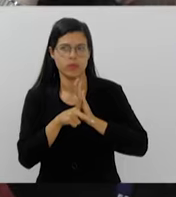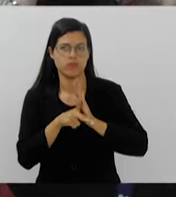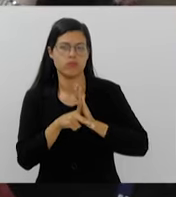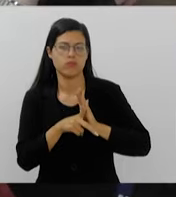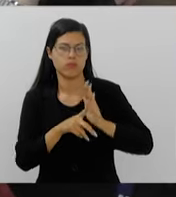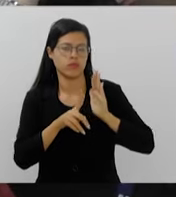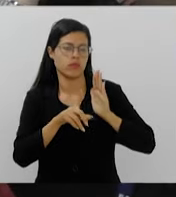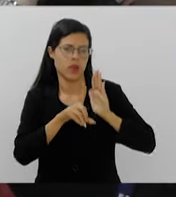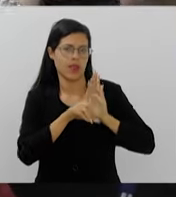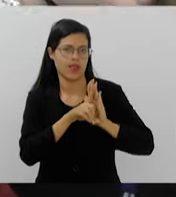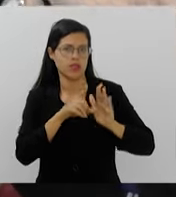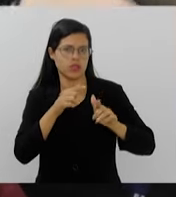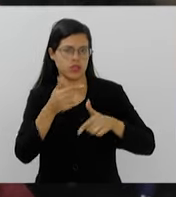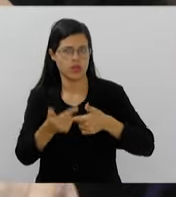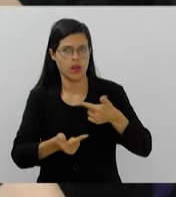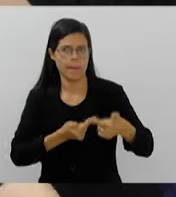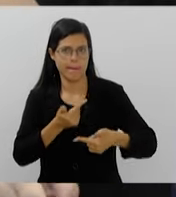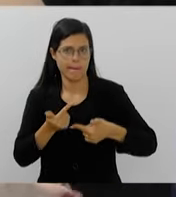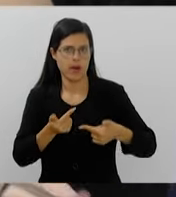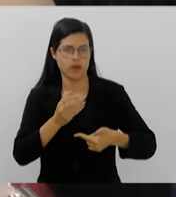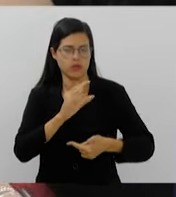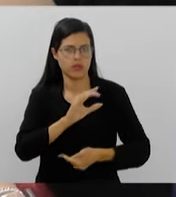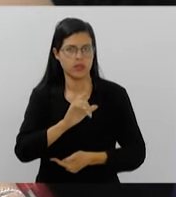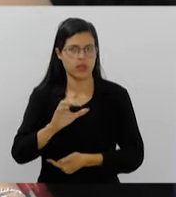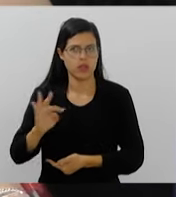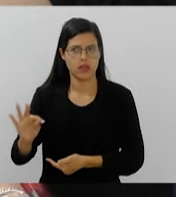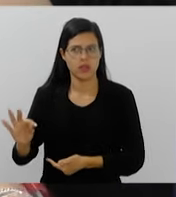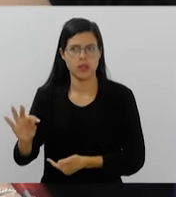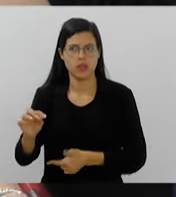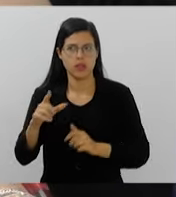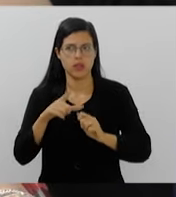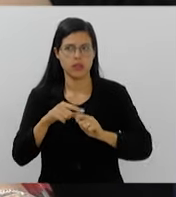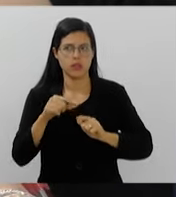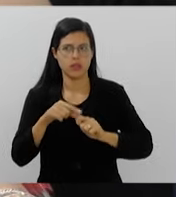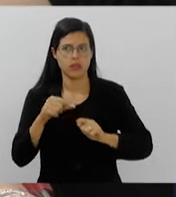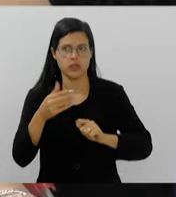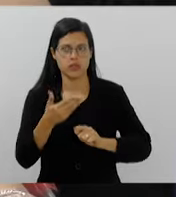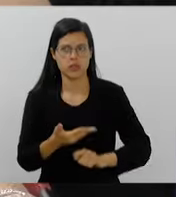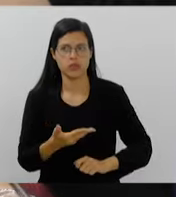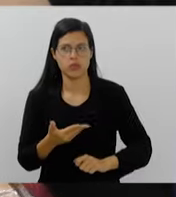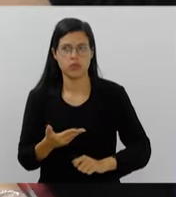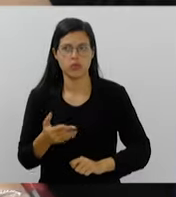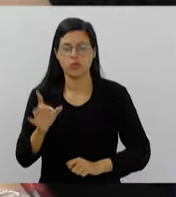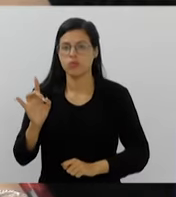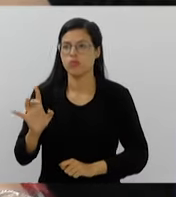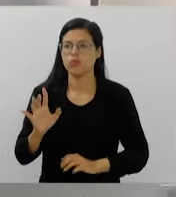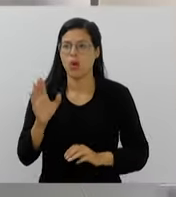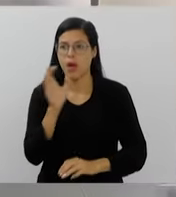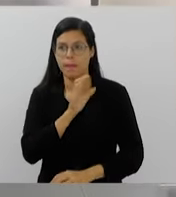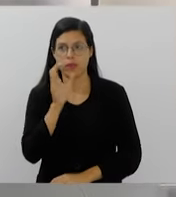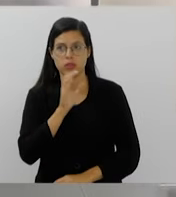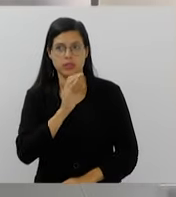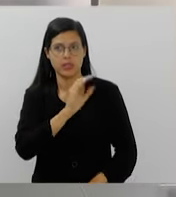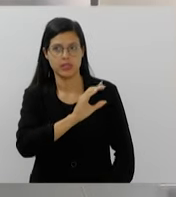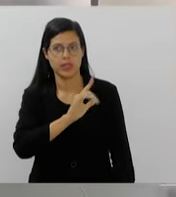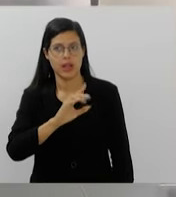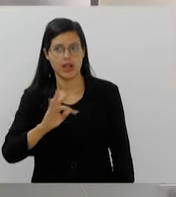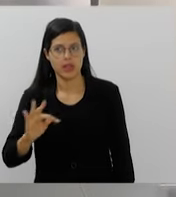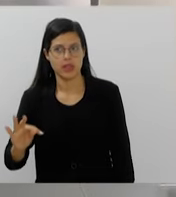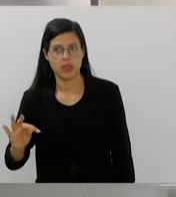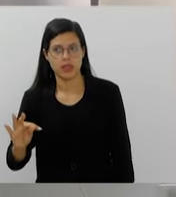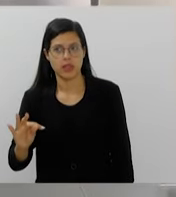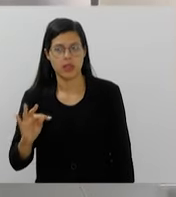trabalho, então, que no artigo 582 da CLT... Se me permite só uma pequena parte. Sim. A consolidação das leis de trabalho ela se